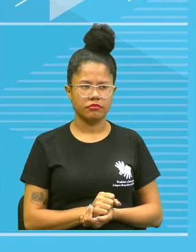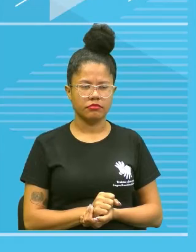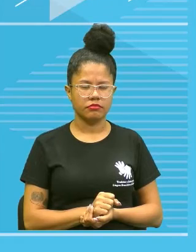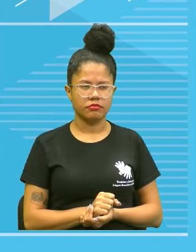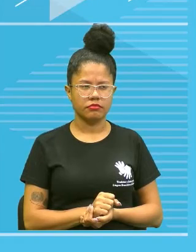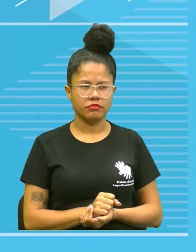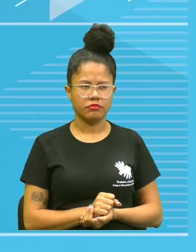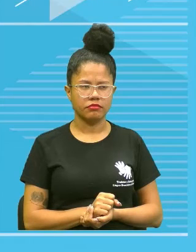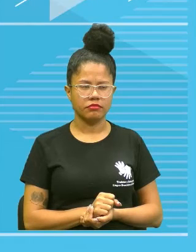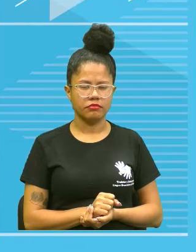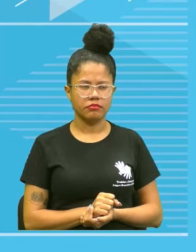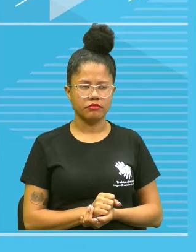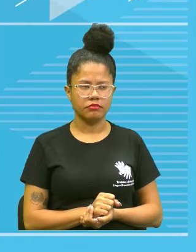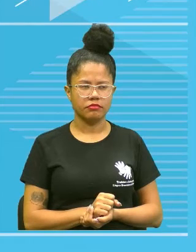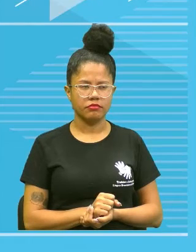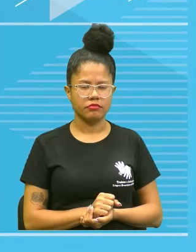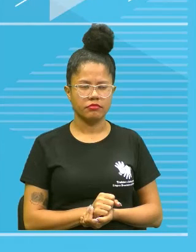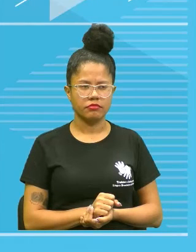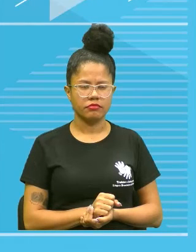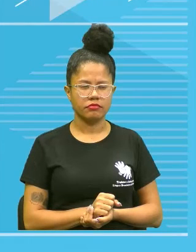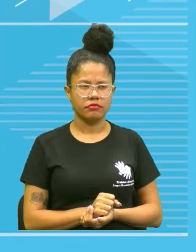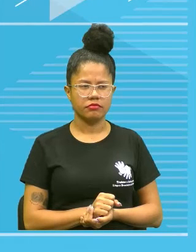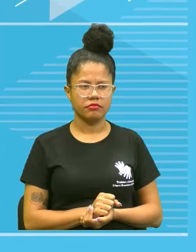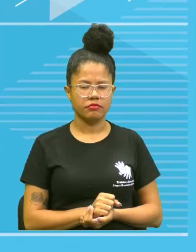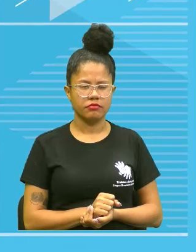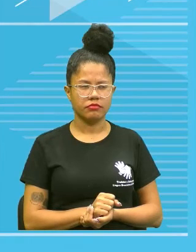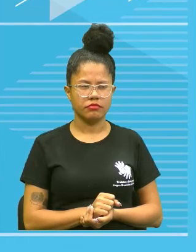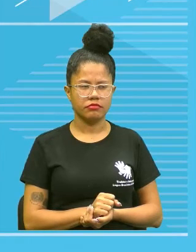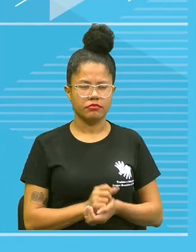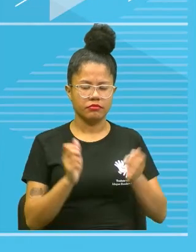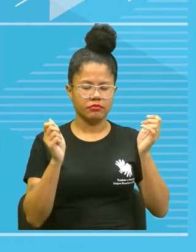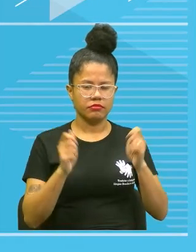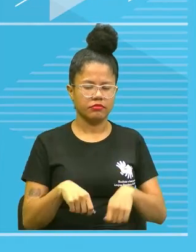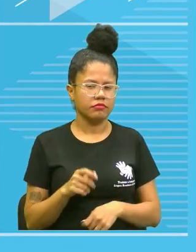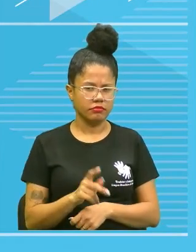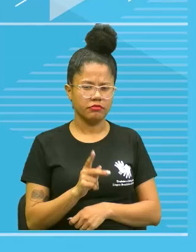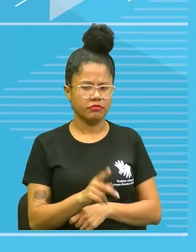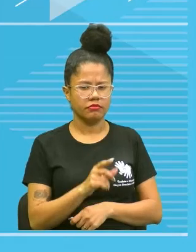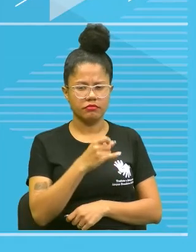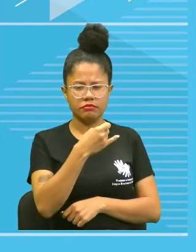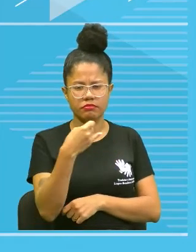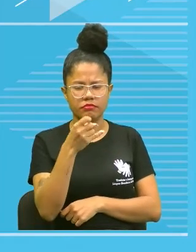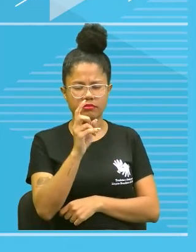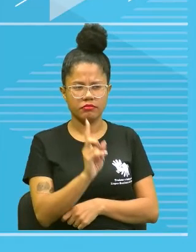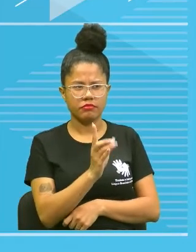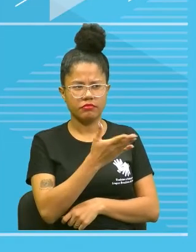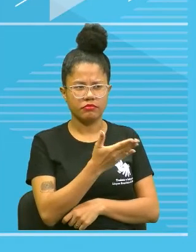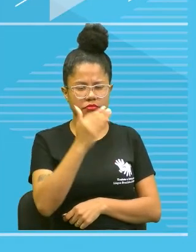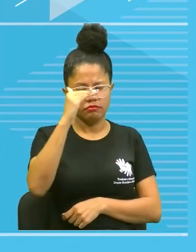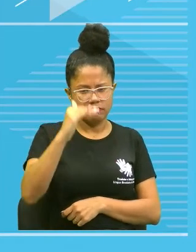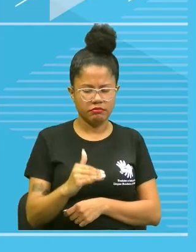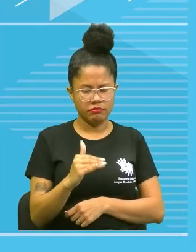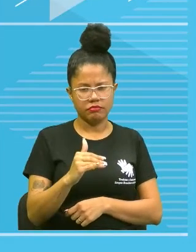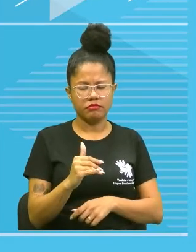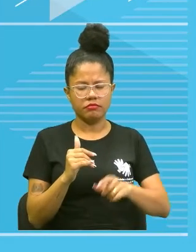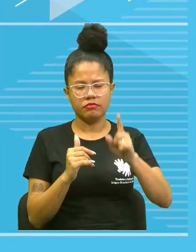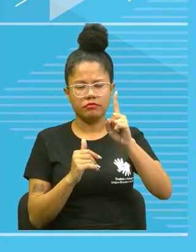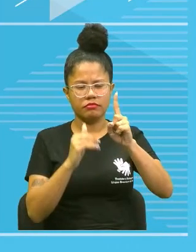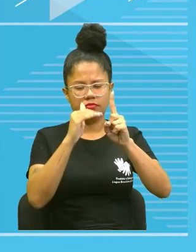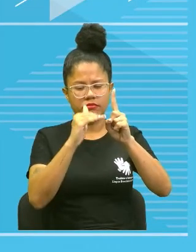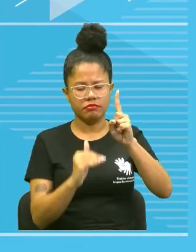tem sempre que ser menor do que 1. E eu não estou falando de ser igual. Ele não pode ser nem igual a 1, ele tem que